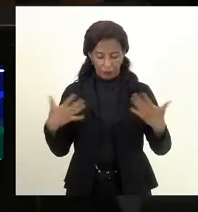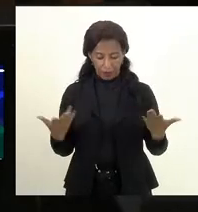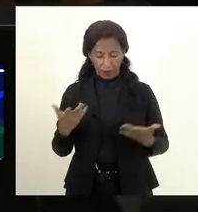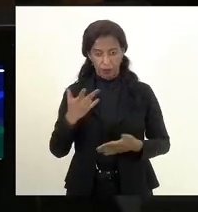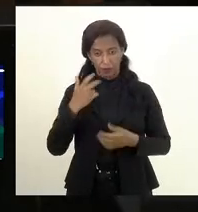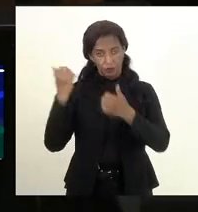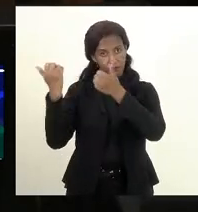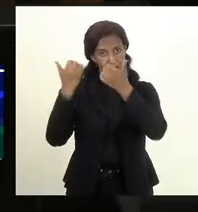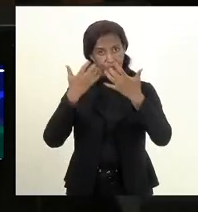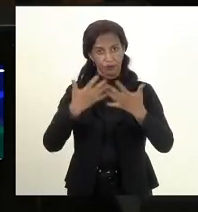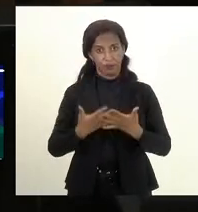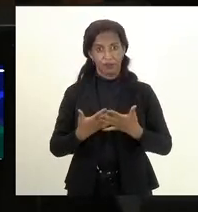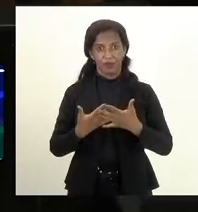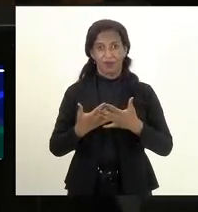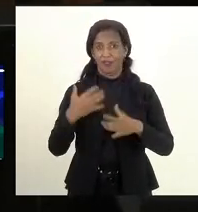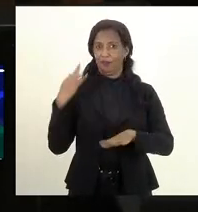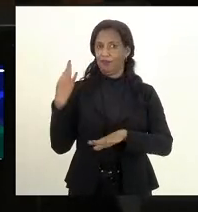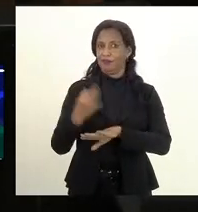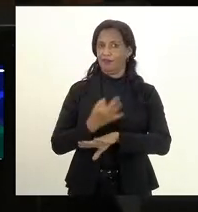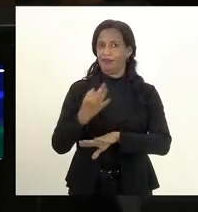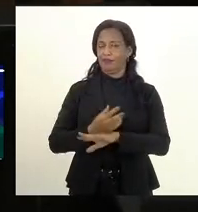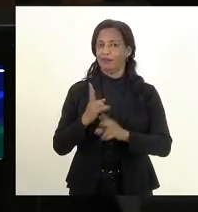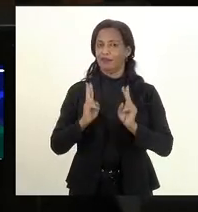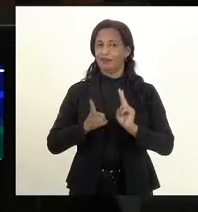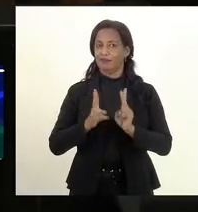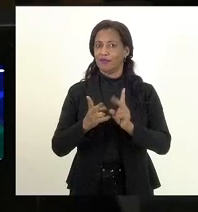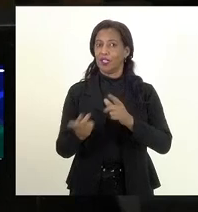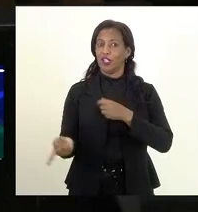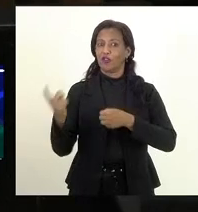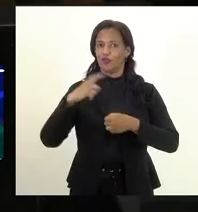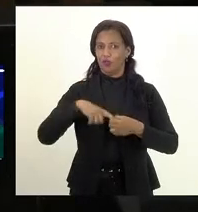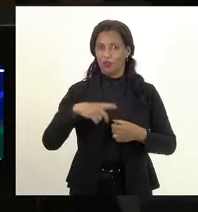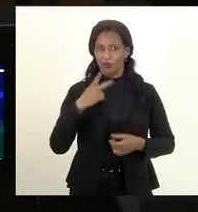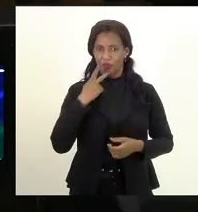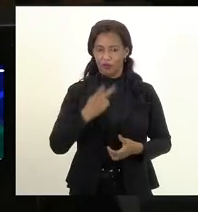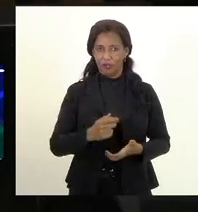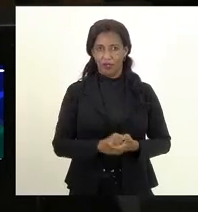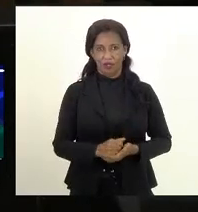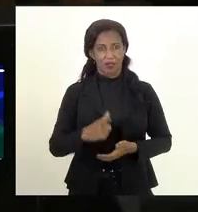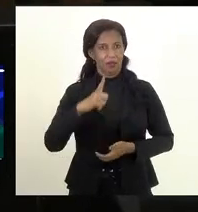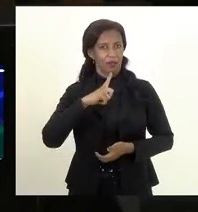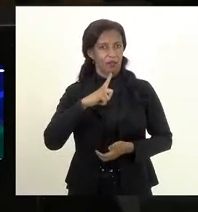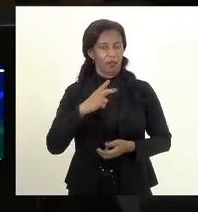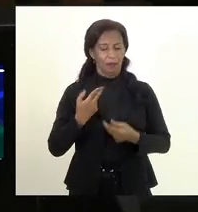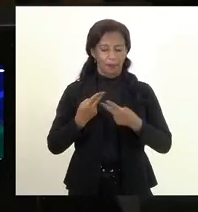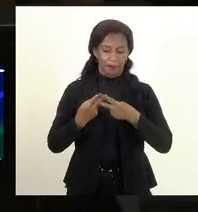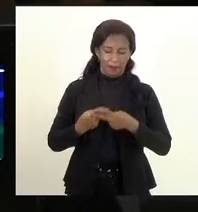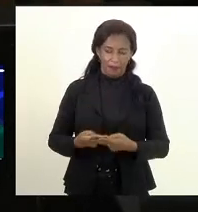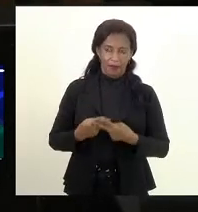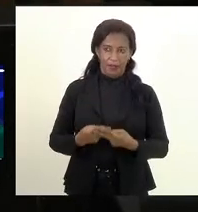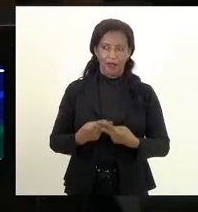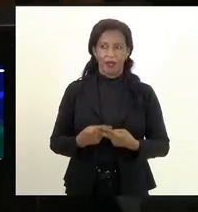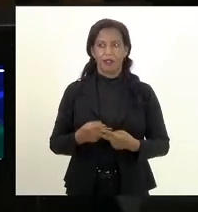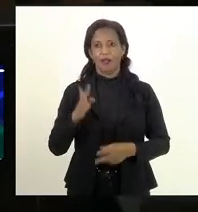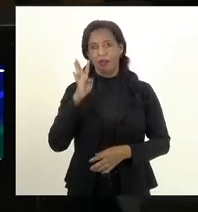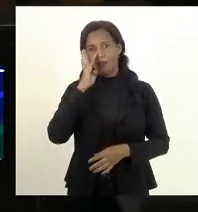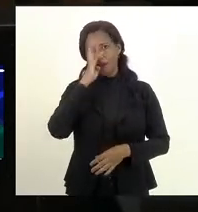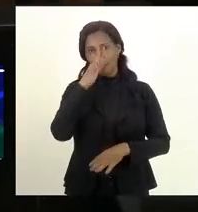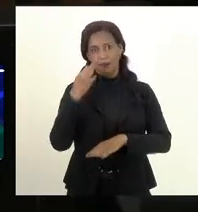que e a luta continua e volto a dizer temos que ter paciência